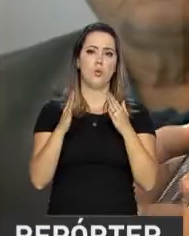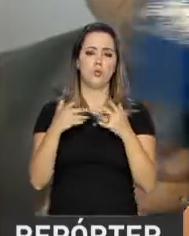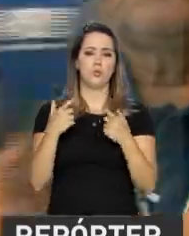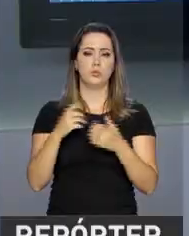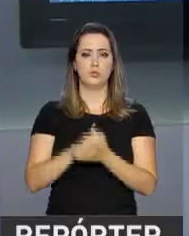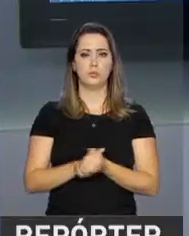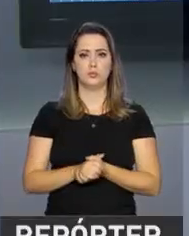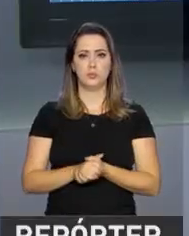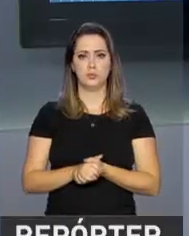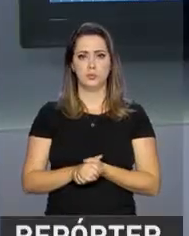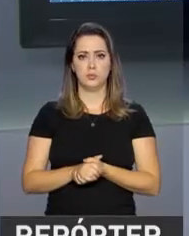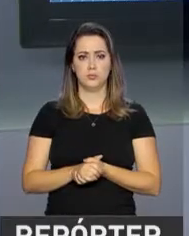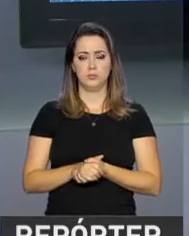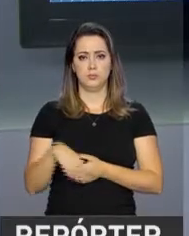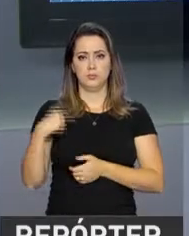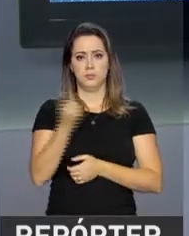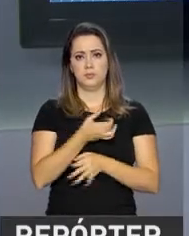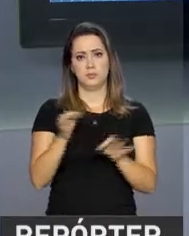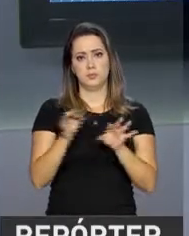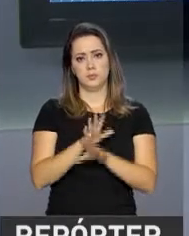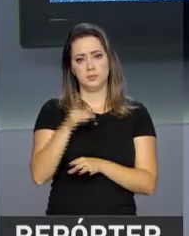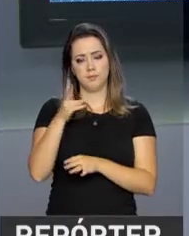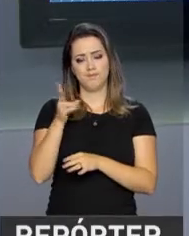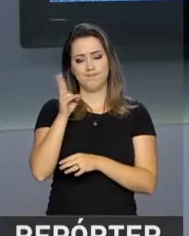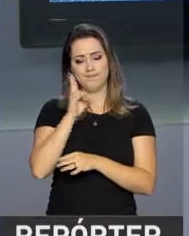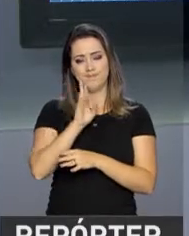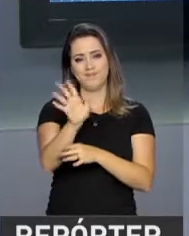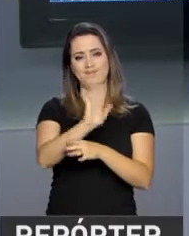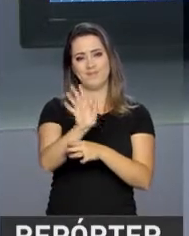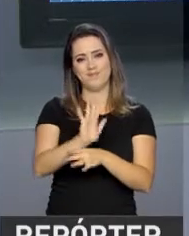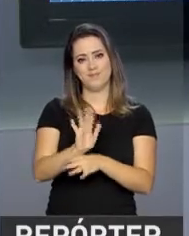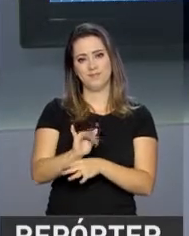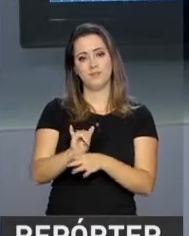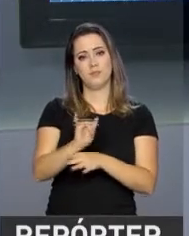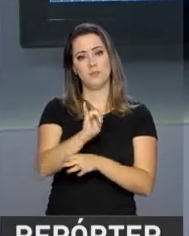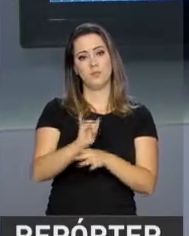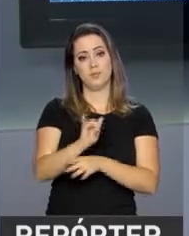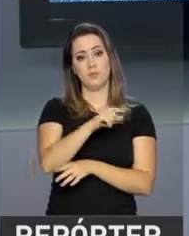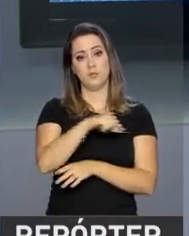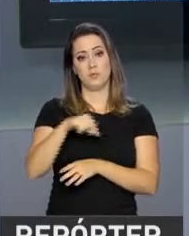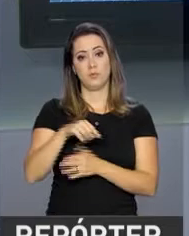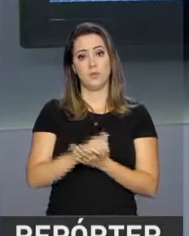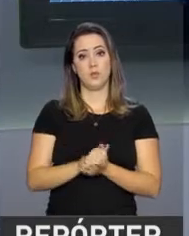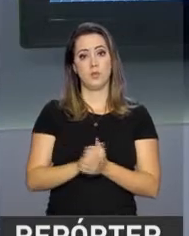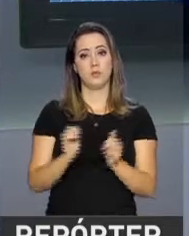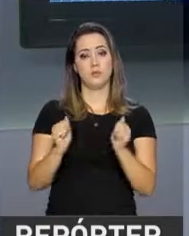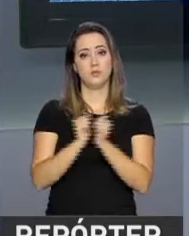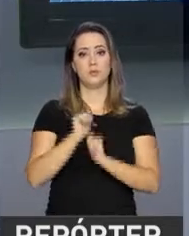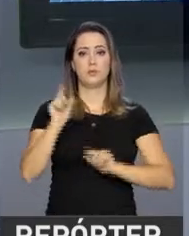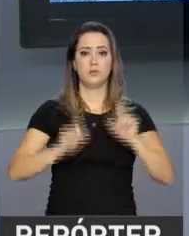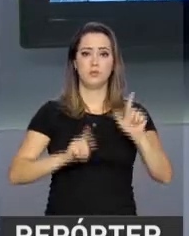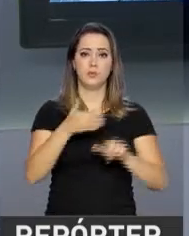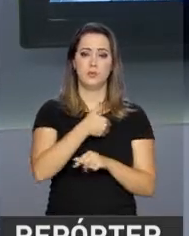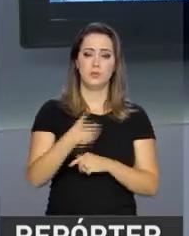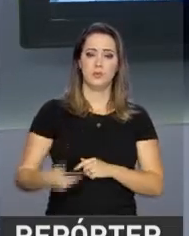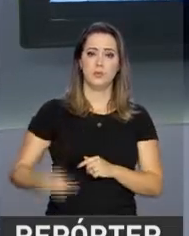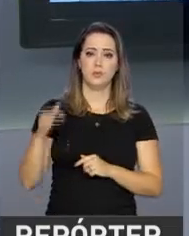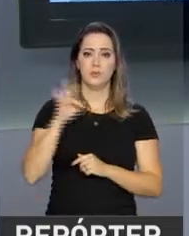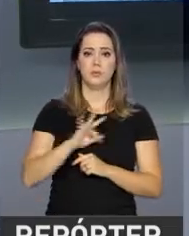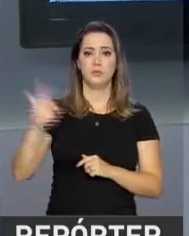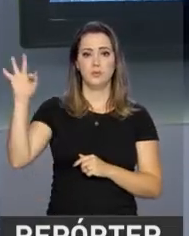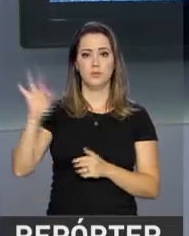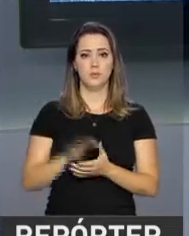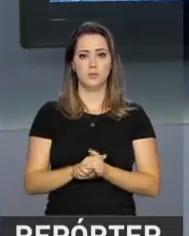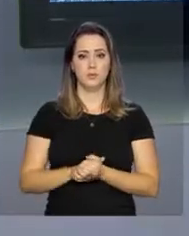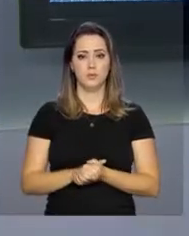equipamento e nós ficamos por aqui você pode rever as reportagens no youtube continua com a gente e nbr a tv